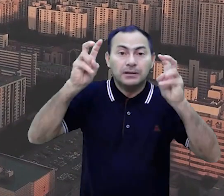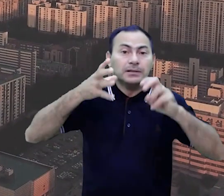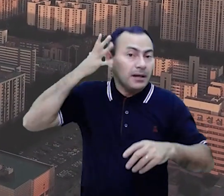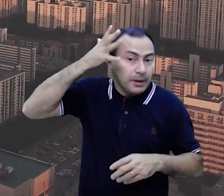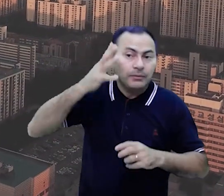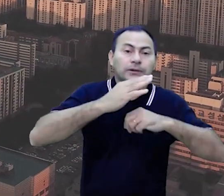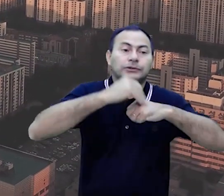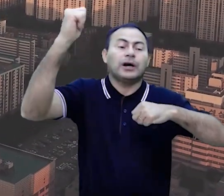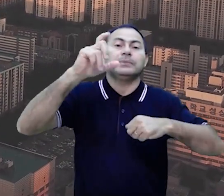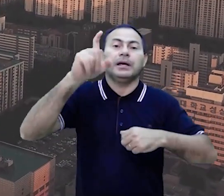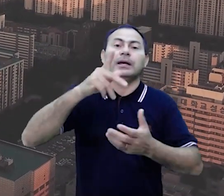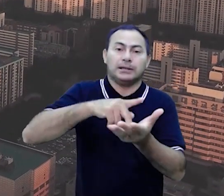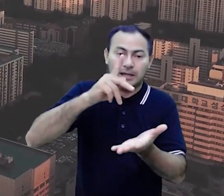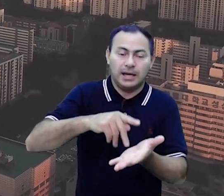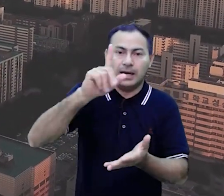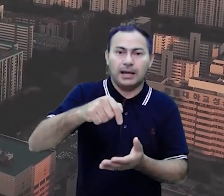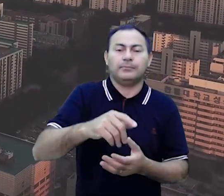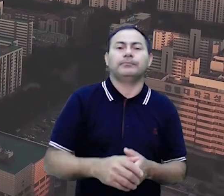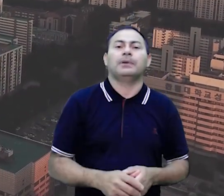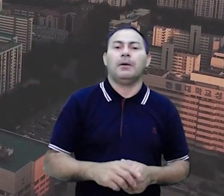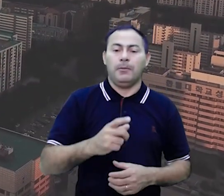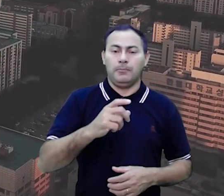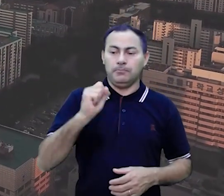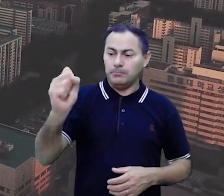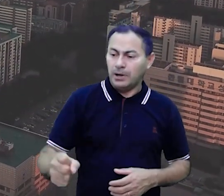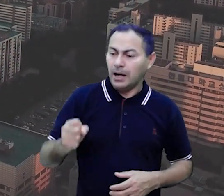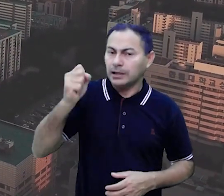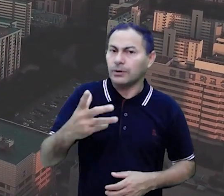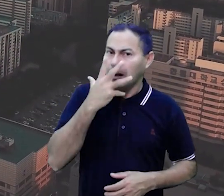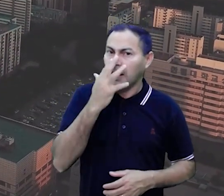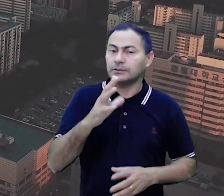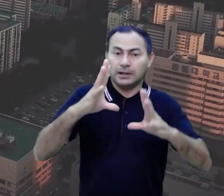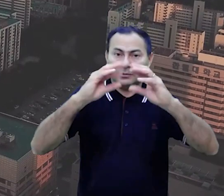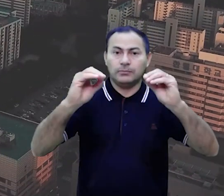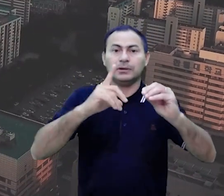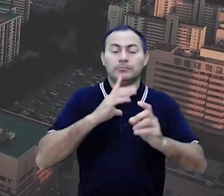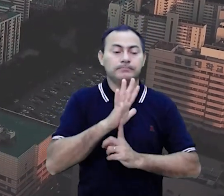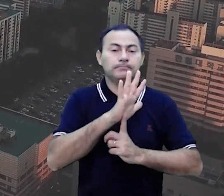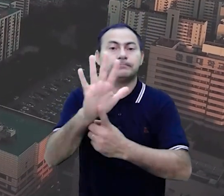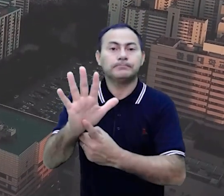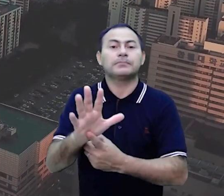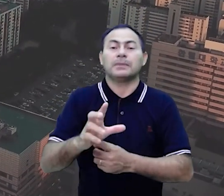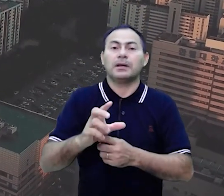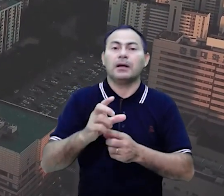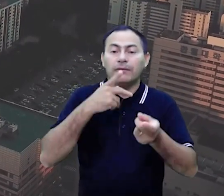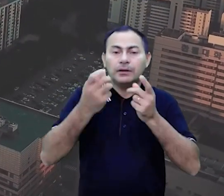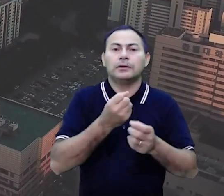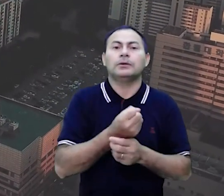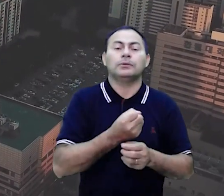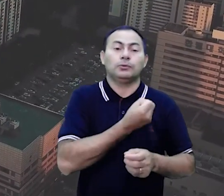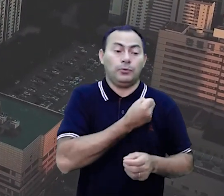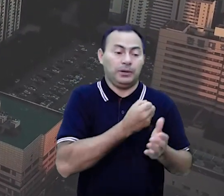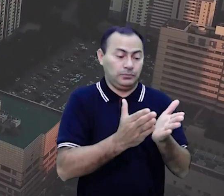era: Chame-os pelo que realmente são. O pastor acha que naquela noite teve uma revelação em